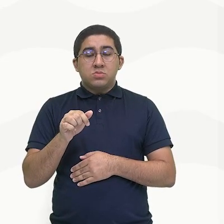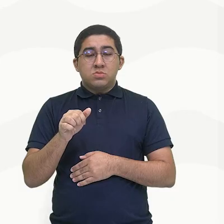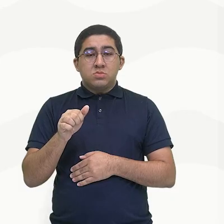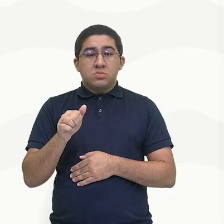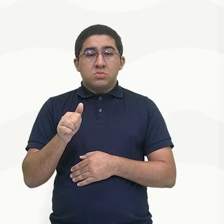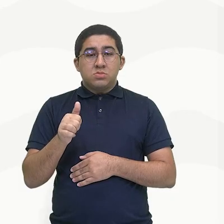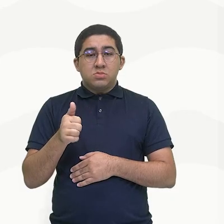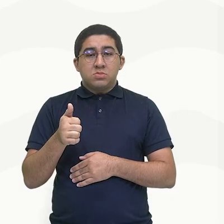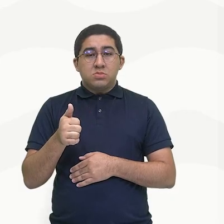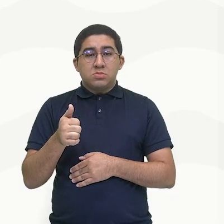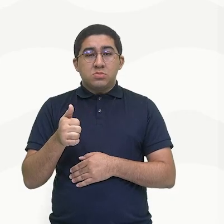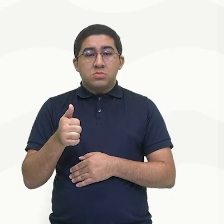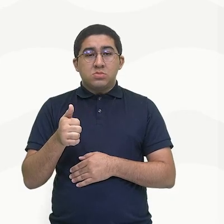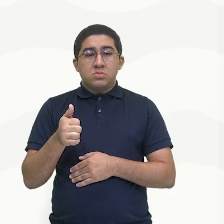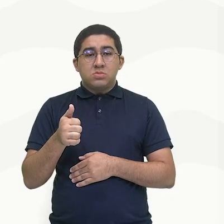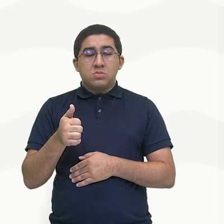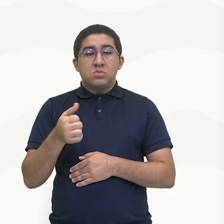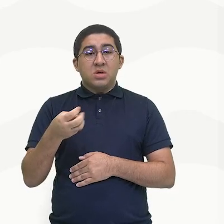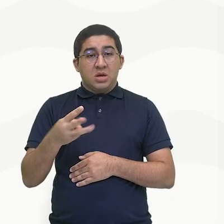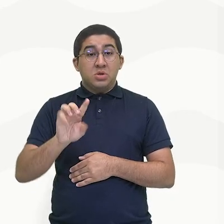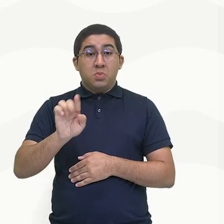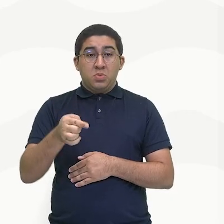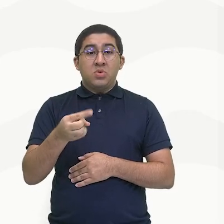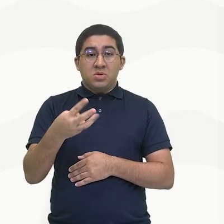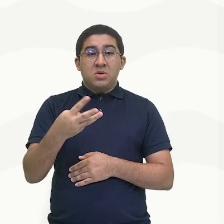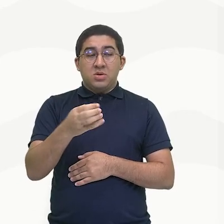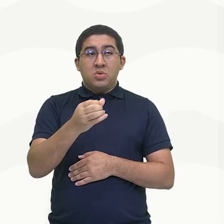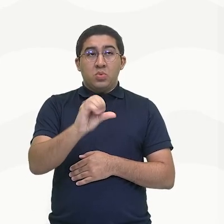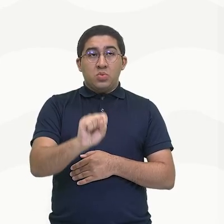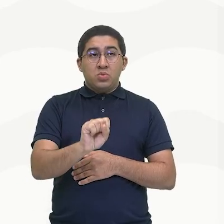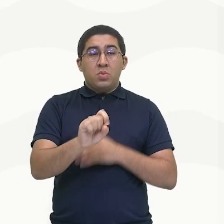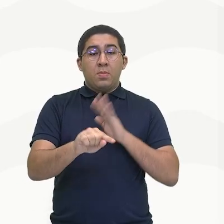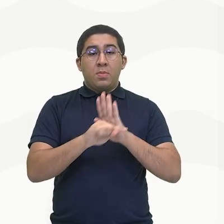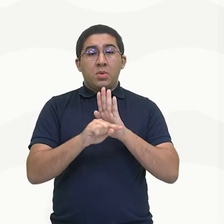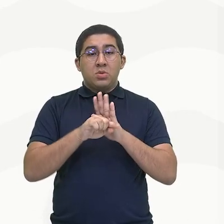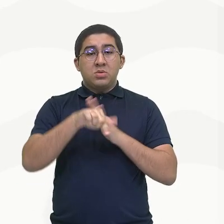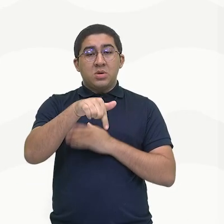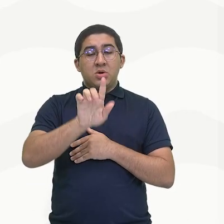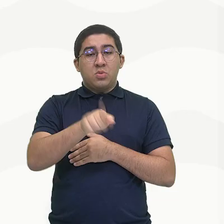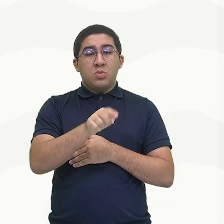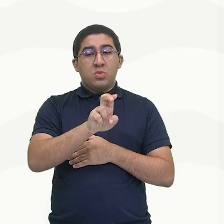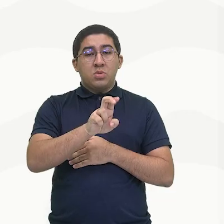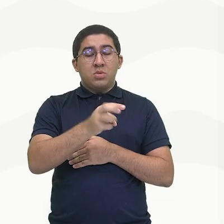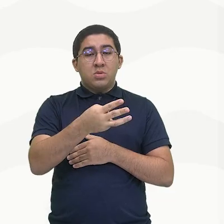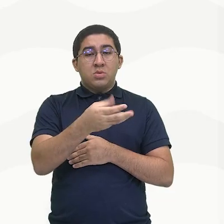13.038 menos 7.536 dá